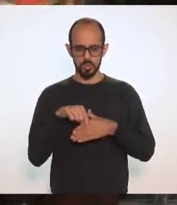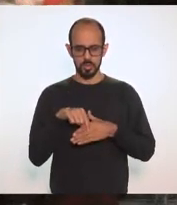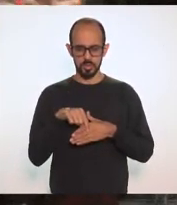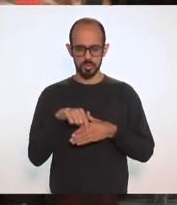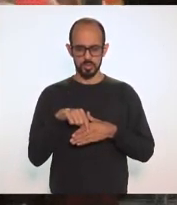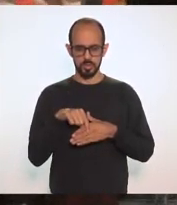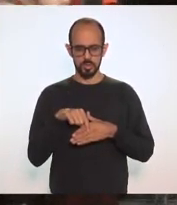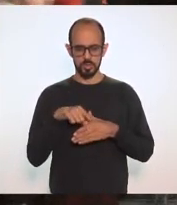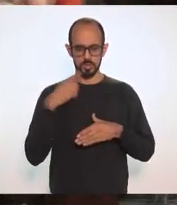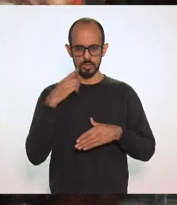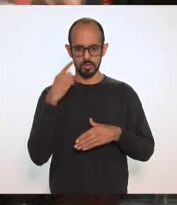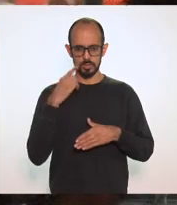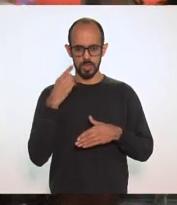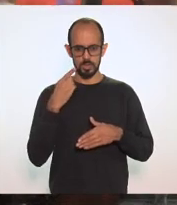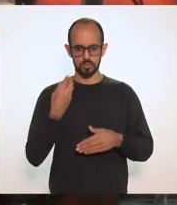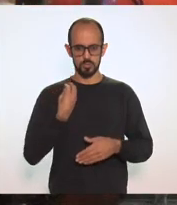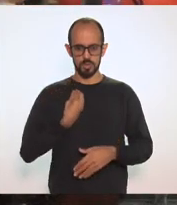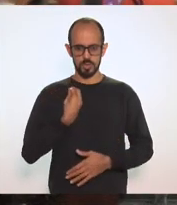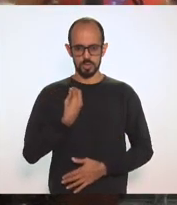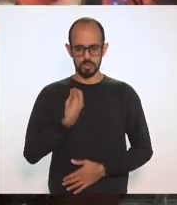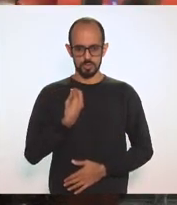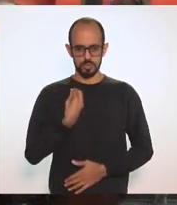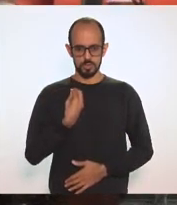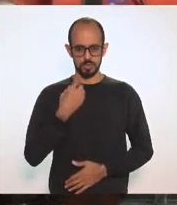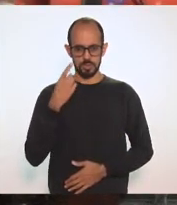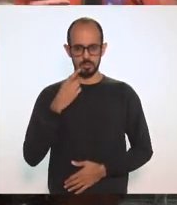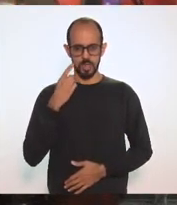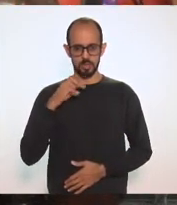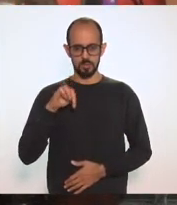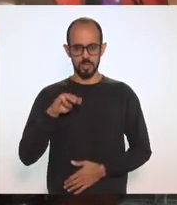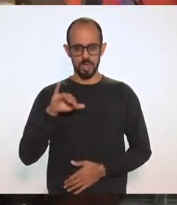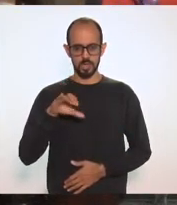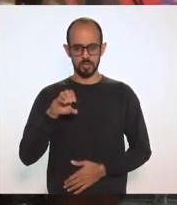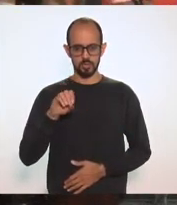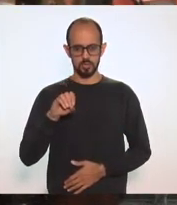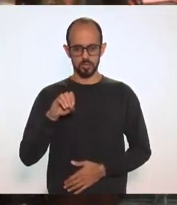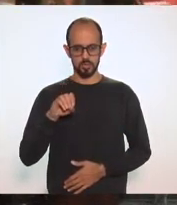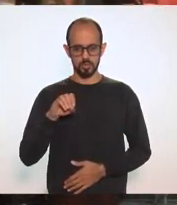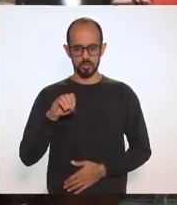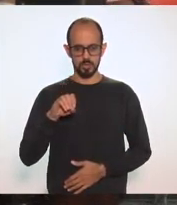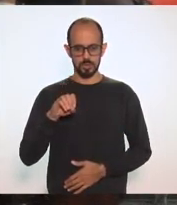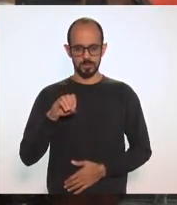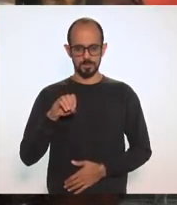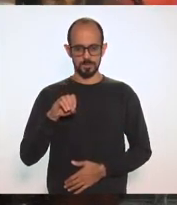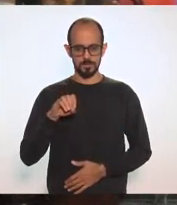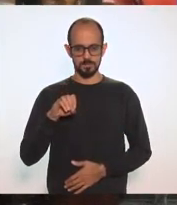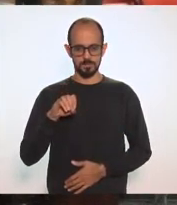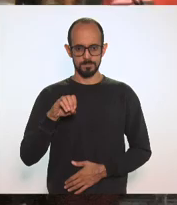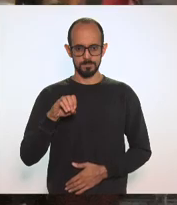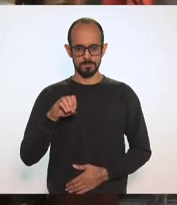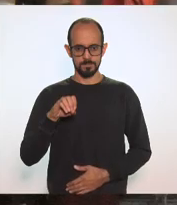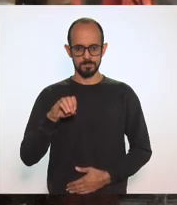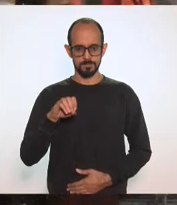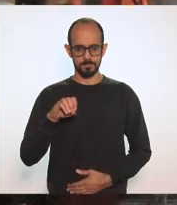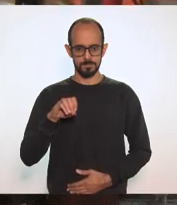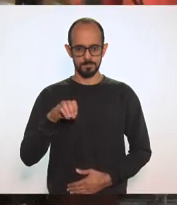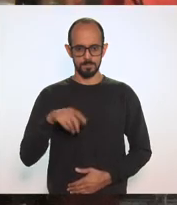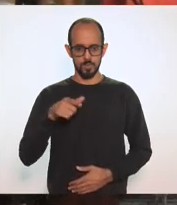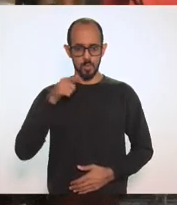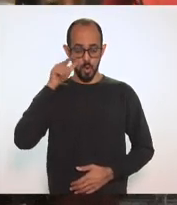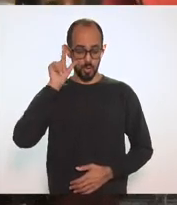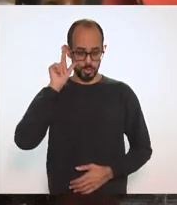das deputadas e deputados aqui. Deputado Márcio. Bom, Matias. Sim, presidente. No dia de